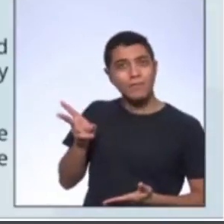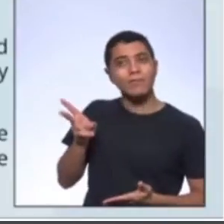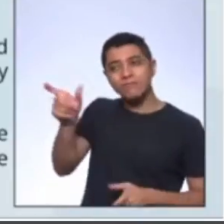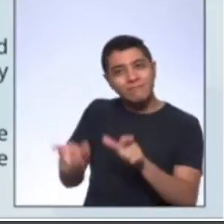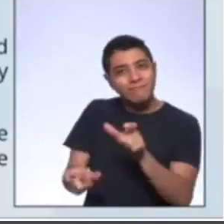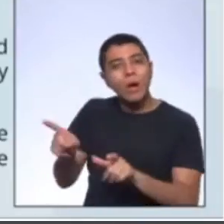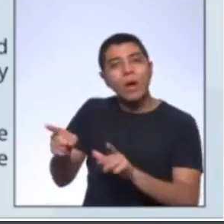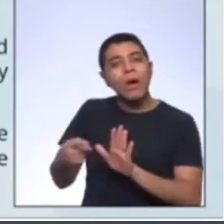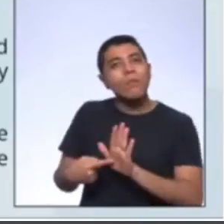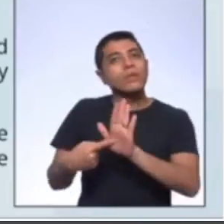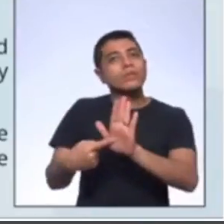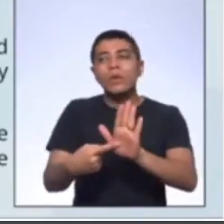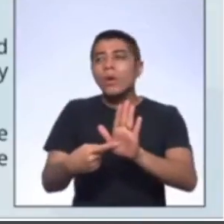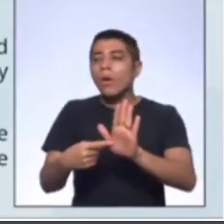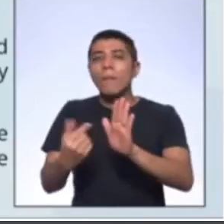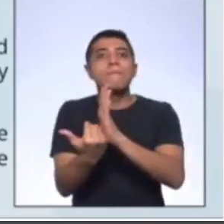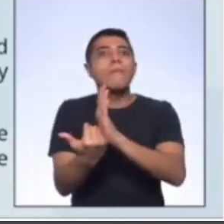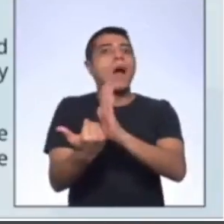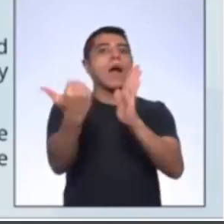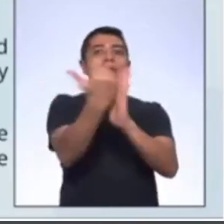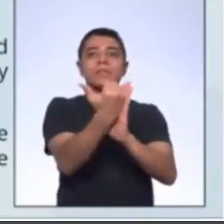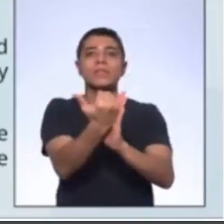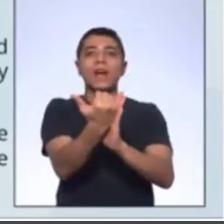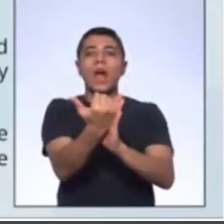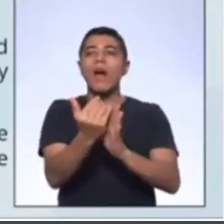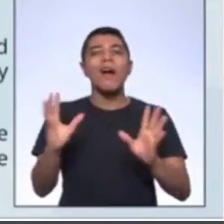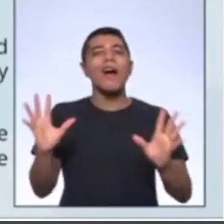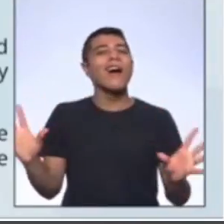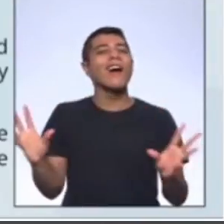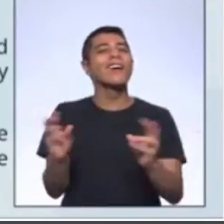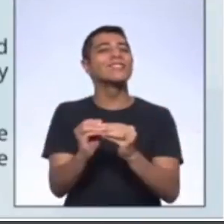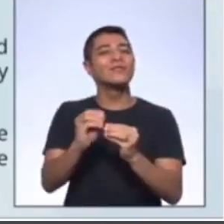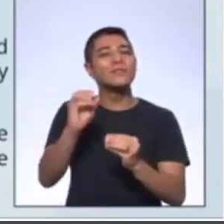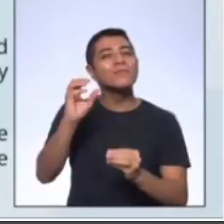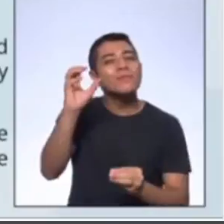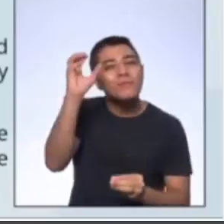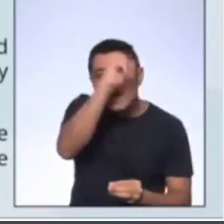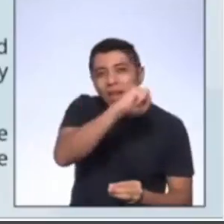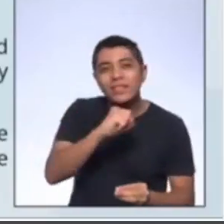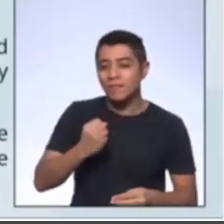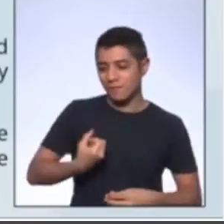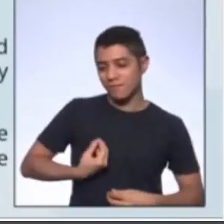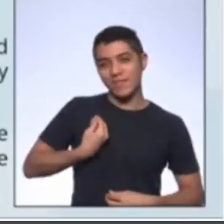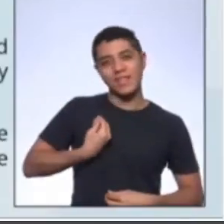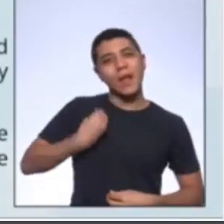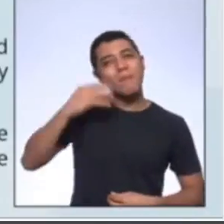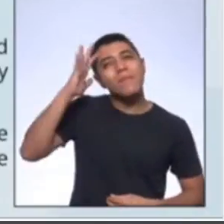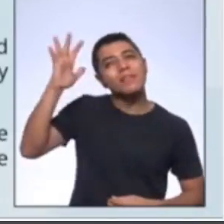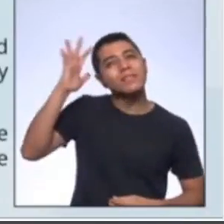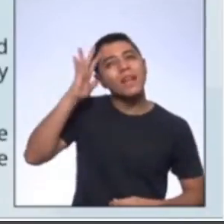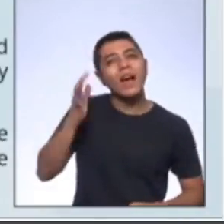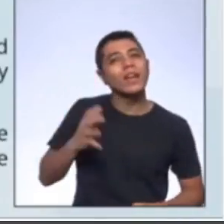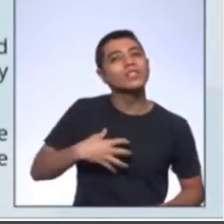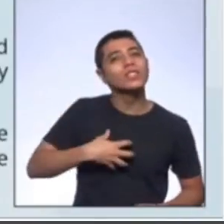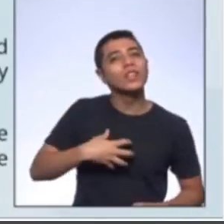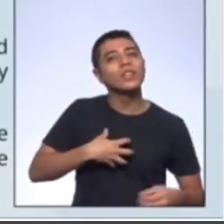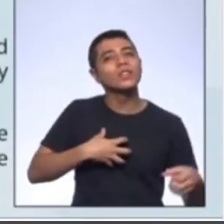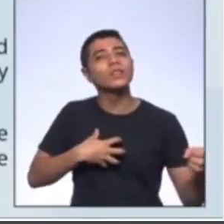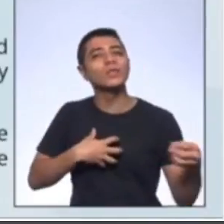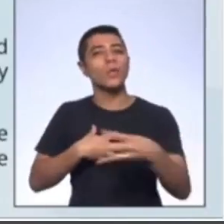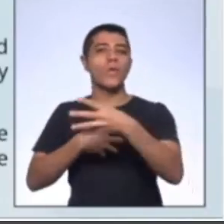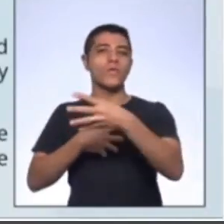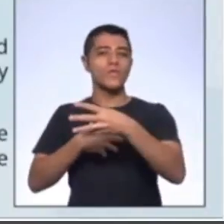dito revelaram em resumo uma nova forma de pensar desde então eles